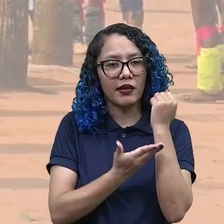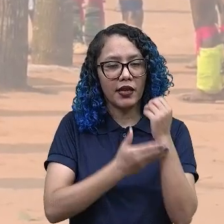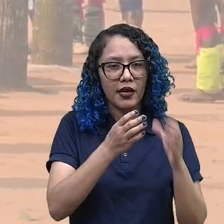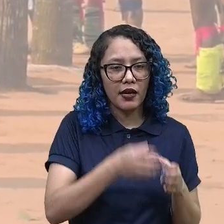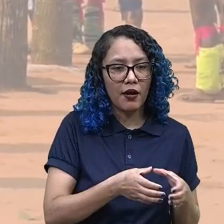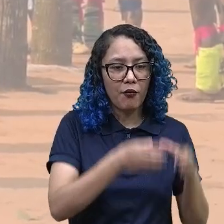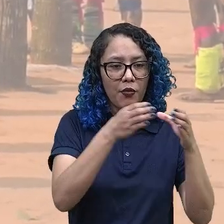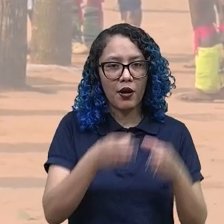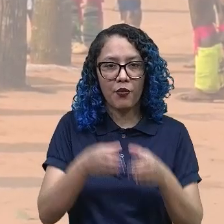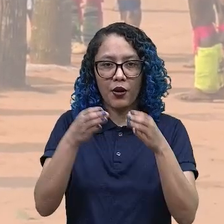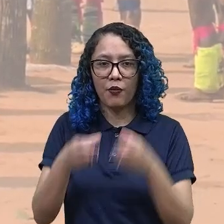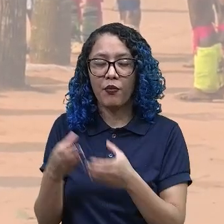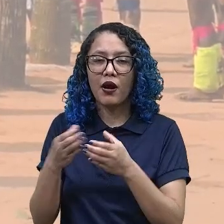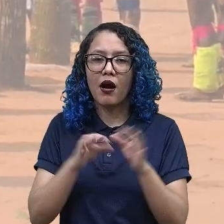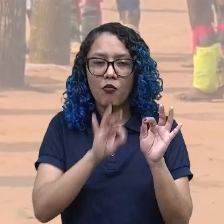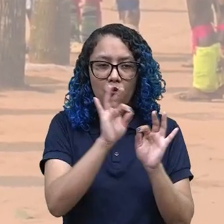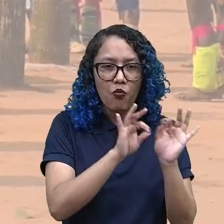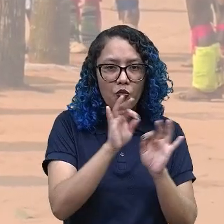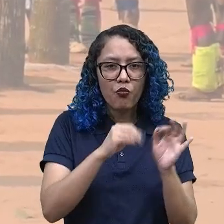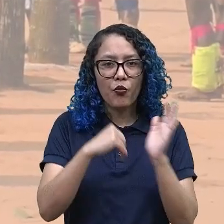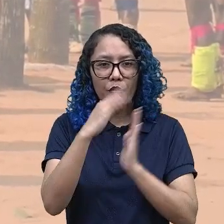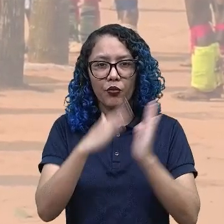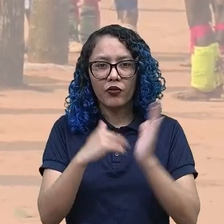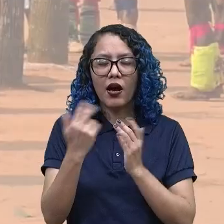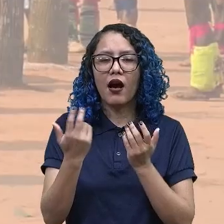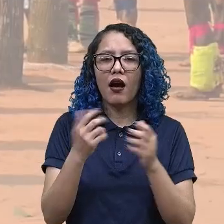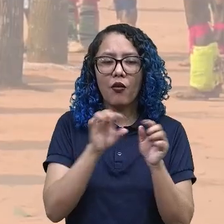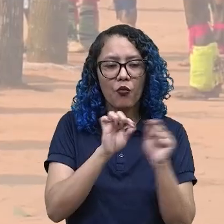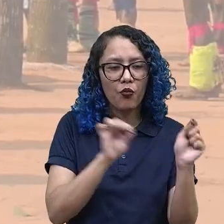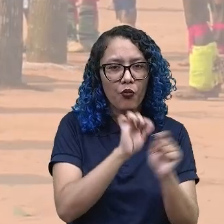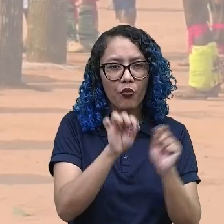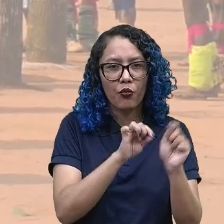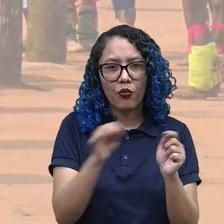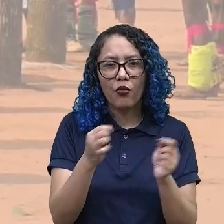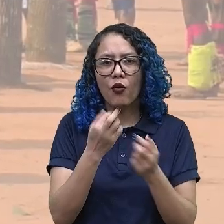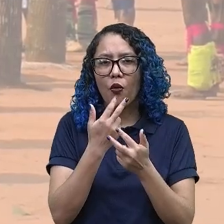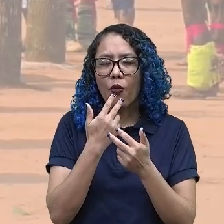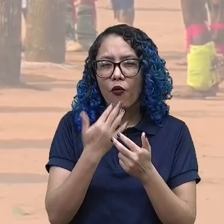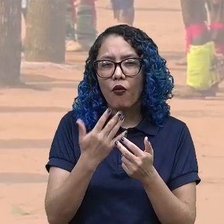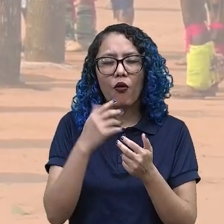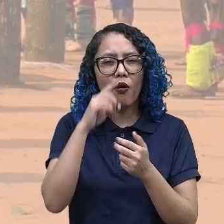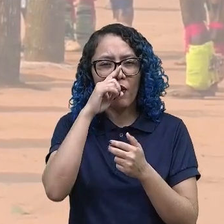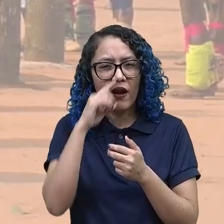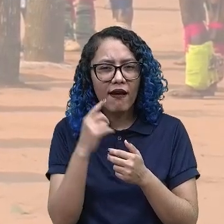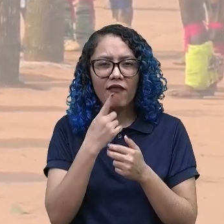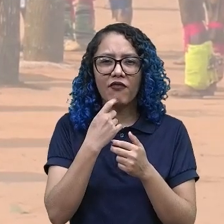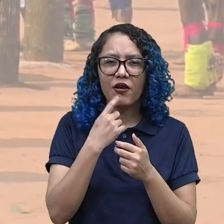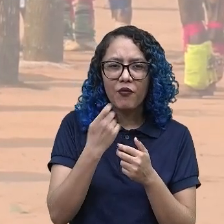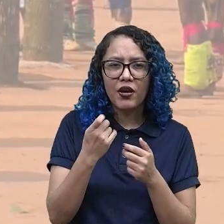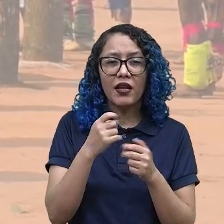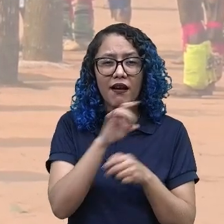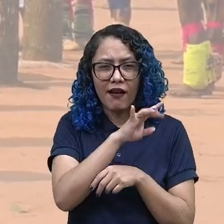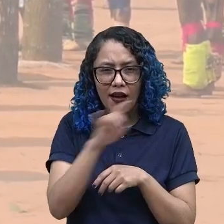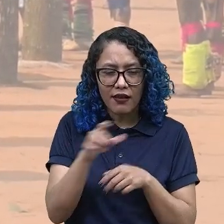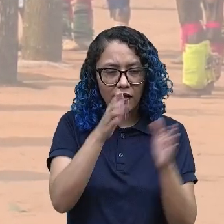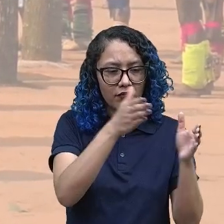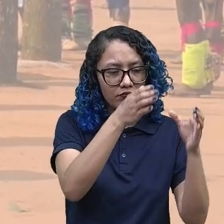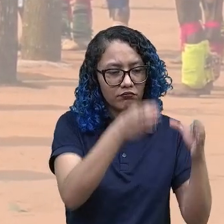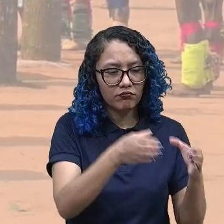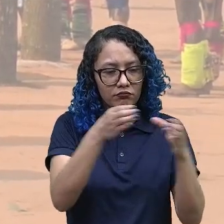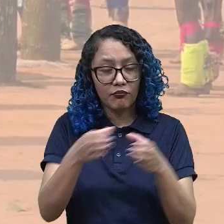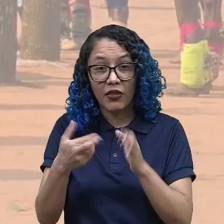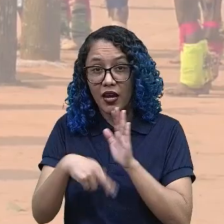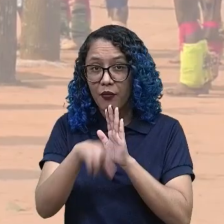faixas de cor amarela e vermelha e alguns objetos do morto. Cada tronco representa um morto. Nessa